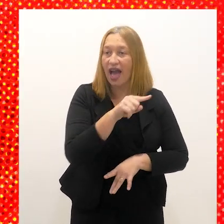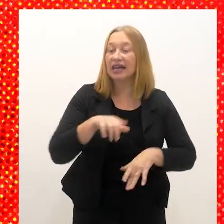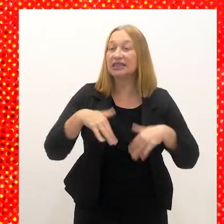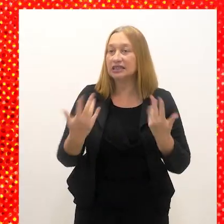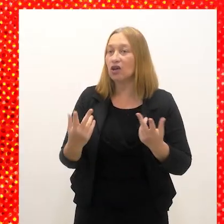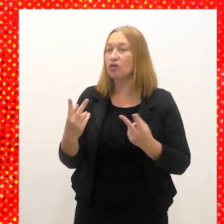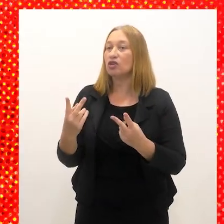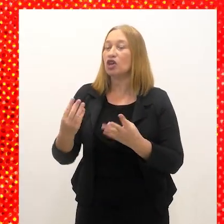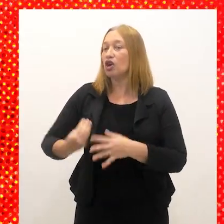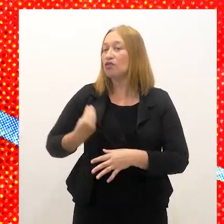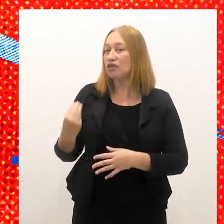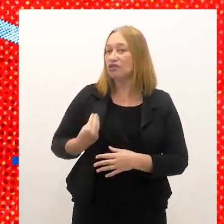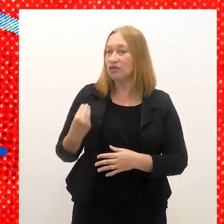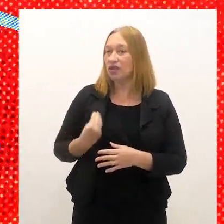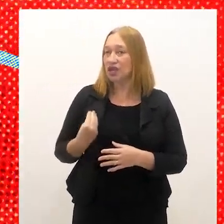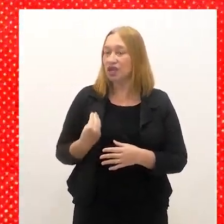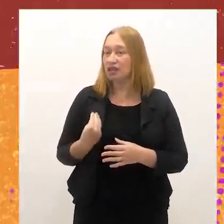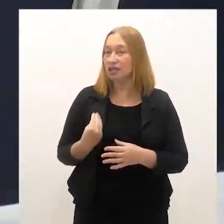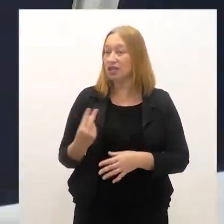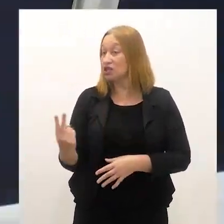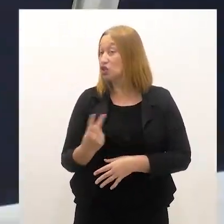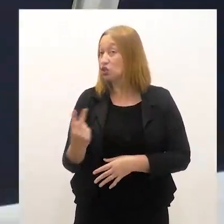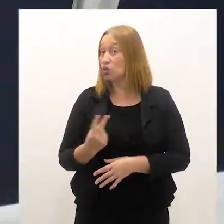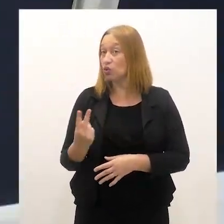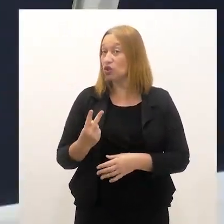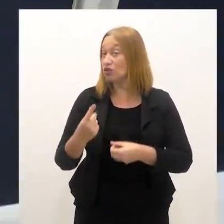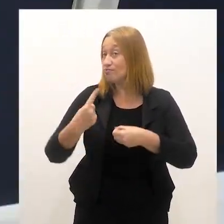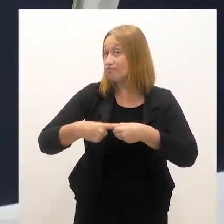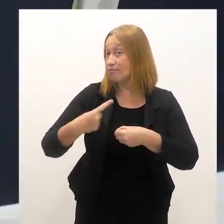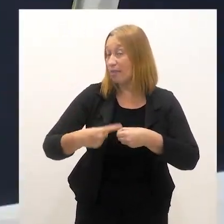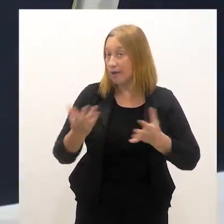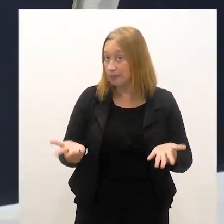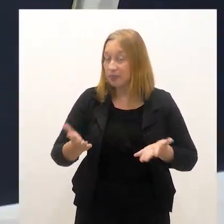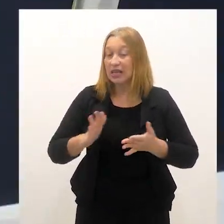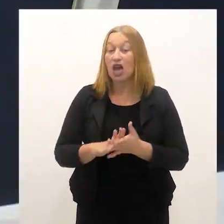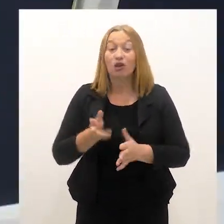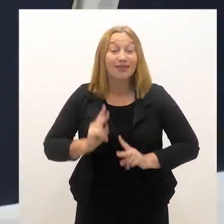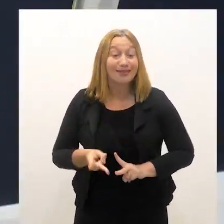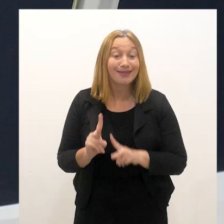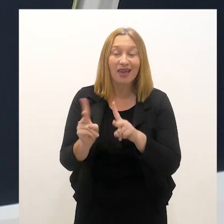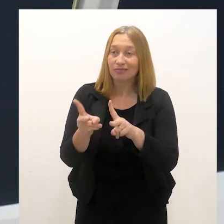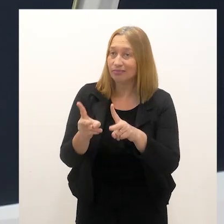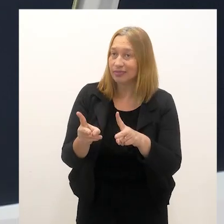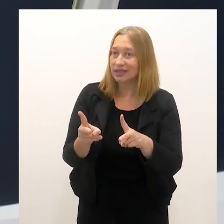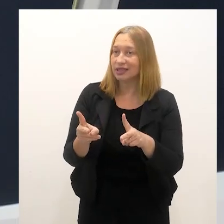entre esses dois bairros. E, cara, eu sempre fui